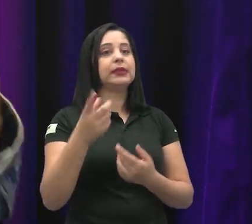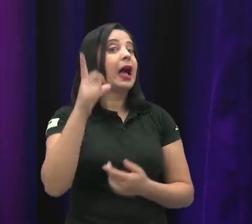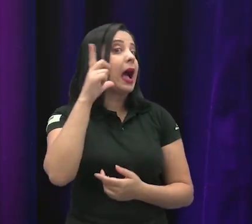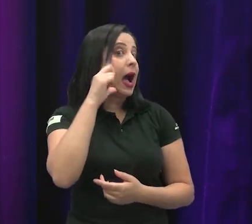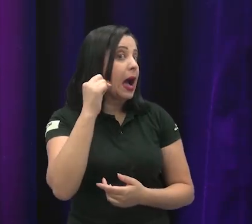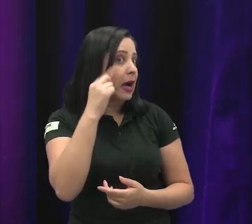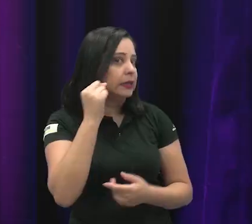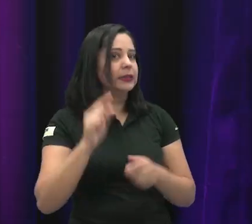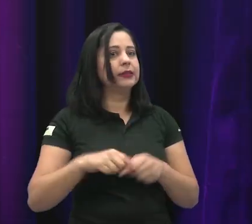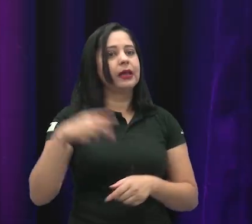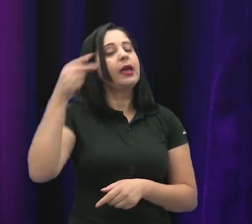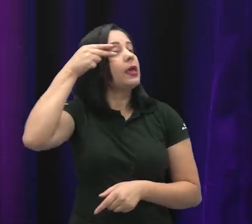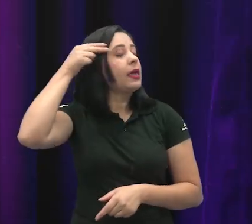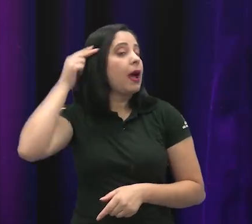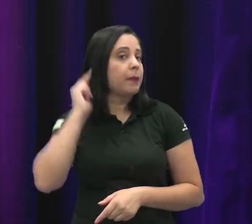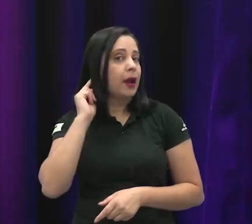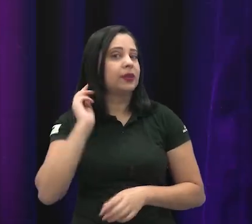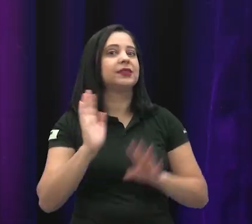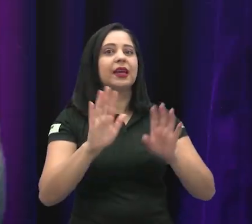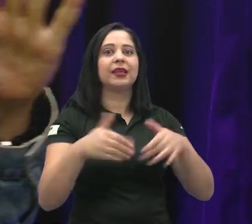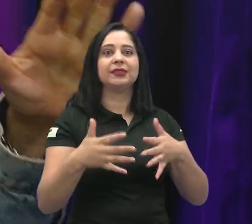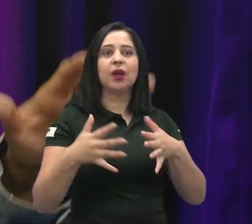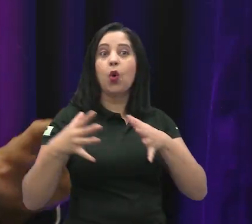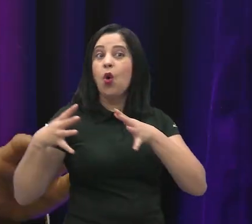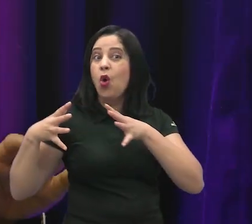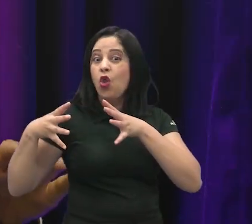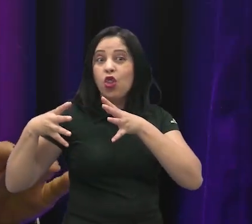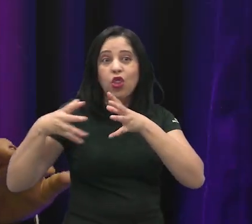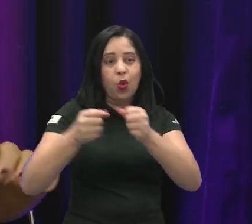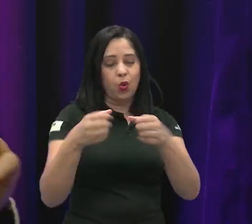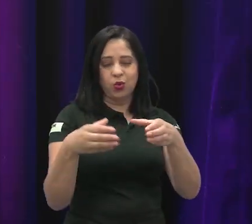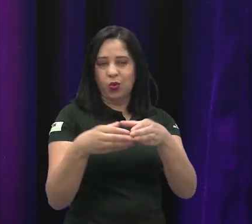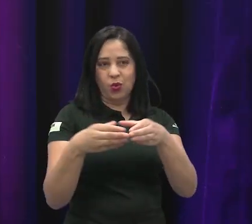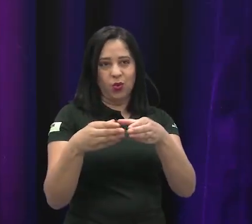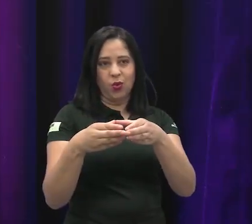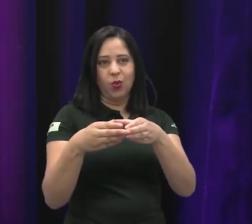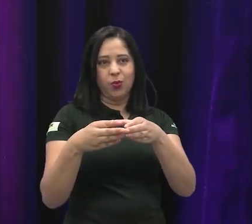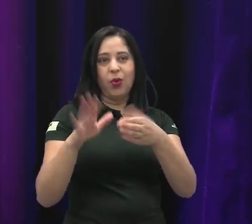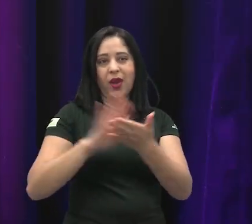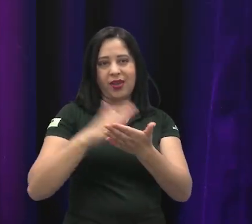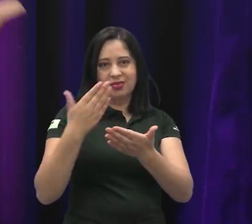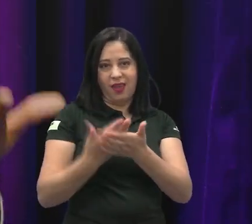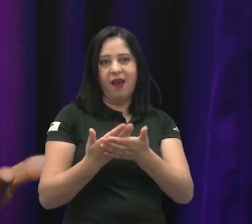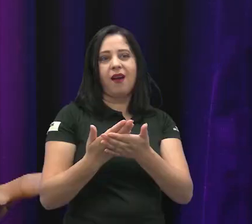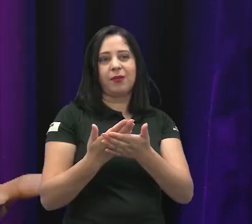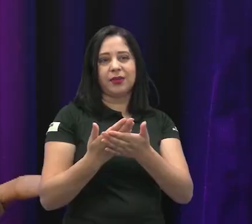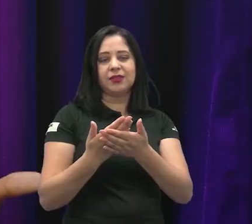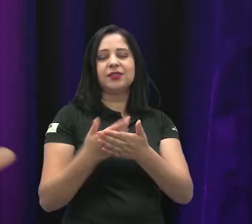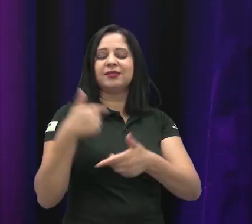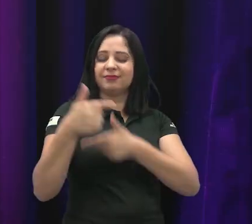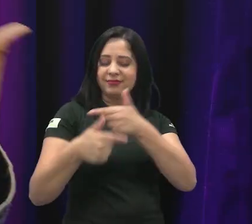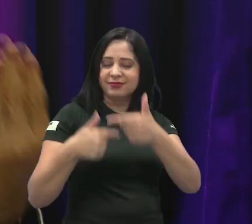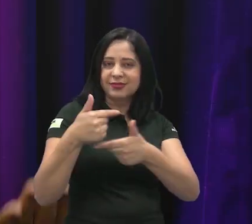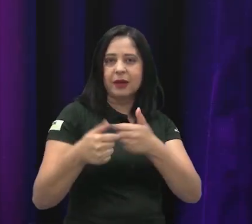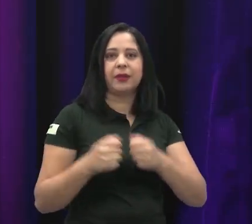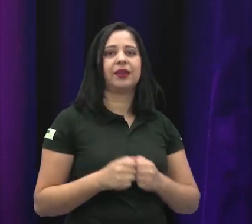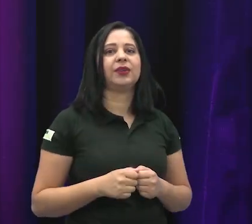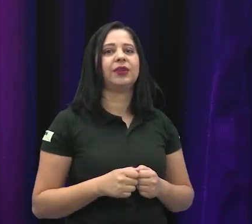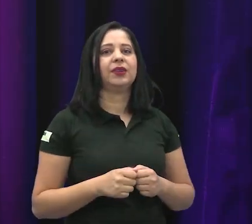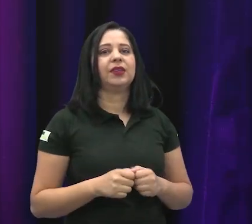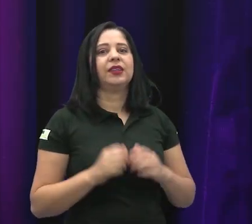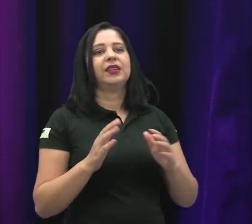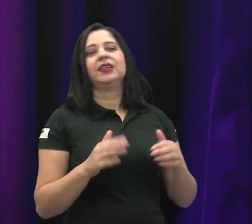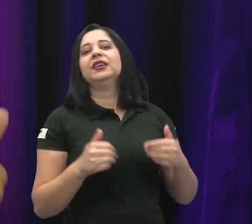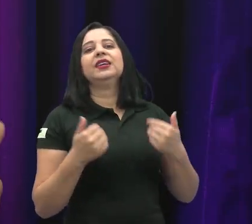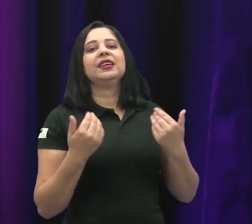um fez a interpretação de entrevistado. Então, todos participaram, assim, né? E além das imagens também fantásticas dos nossos cinegrafistas,